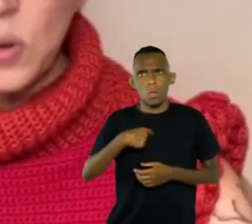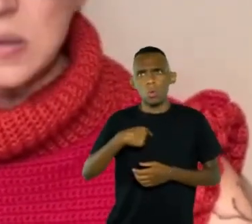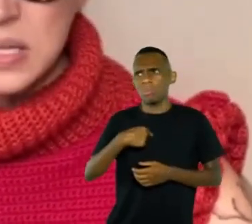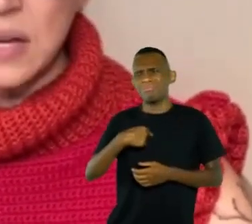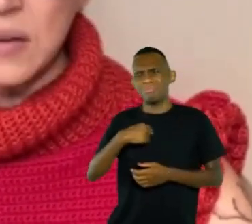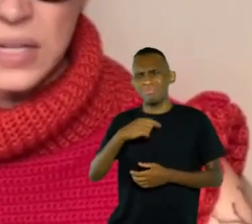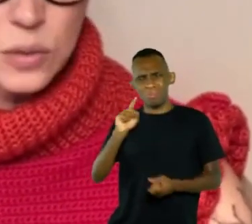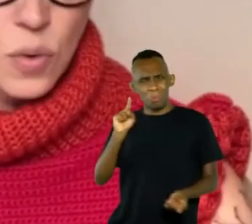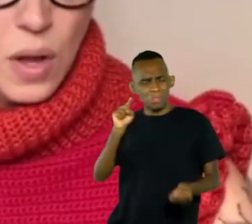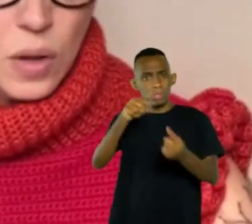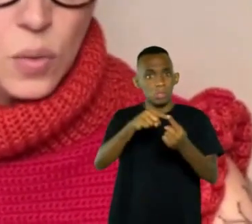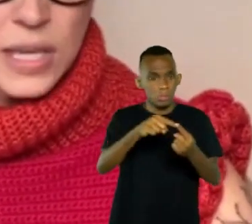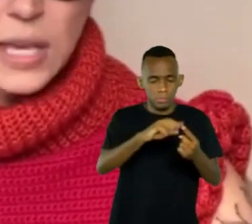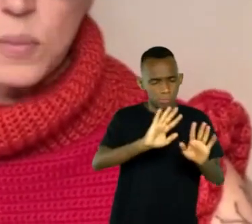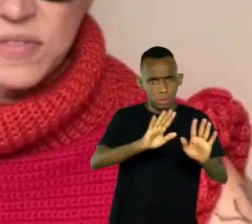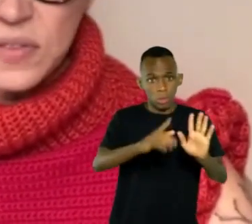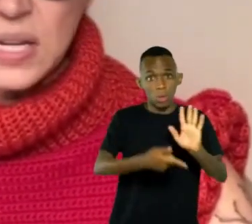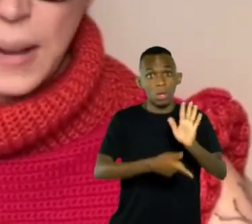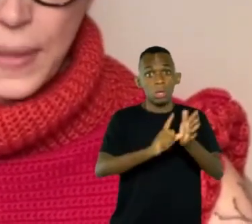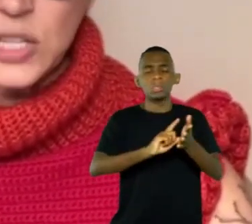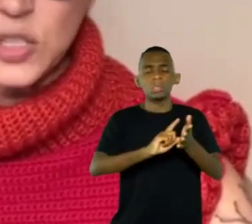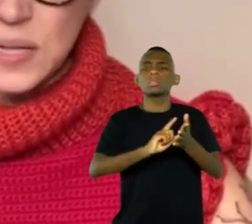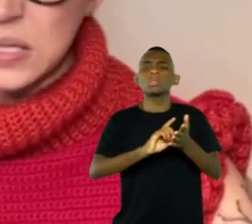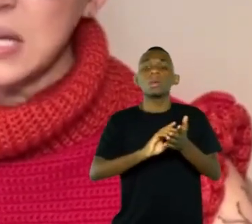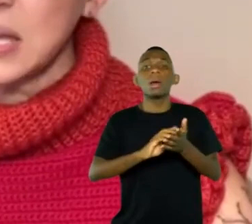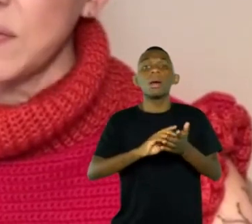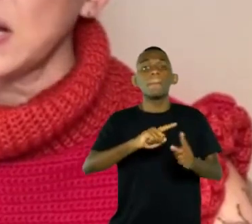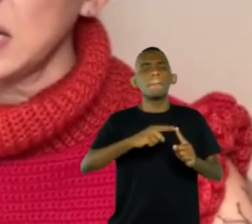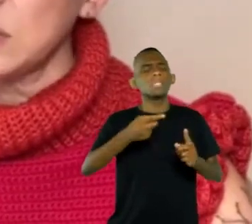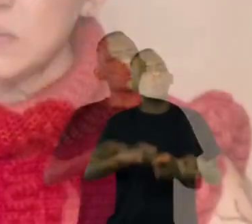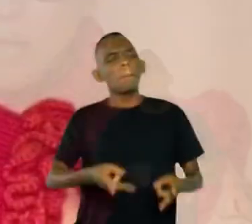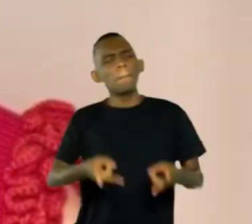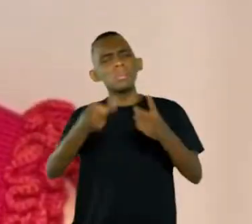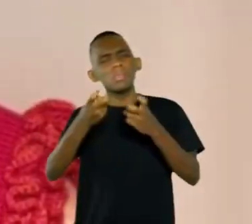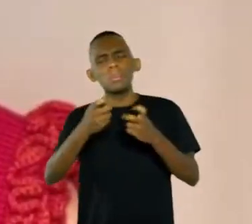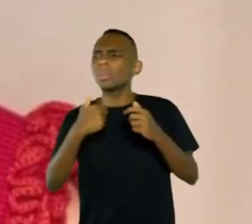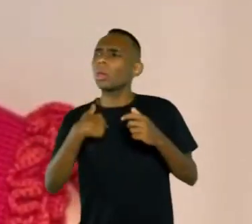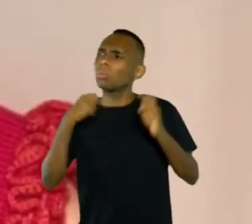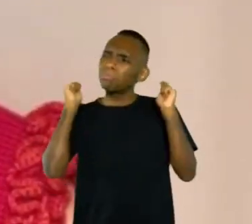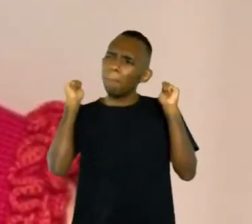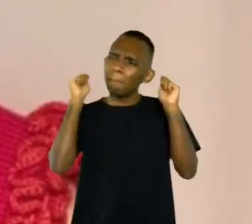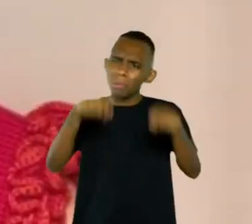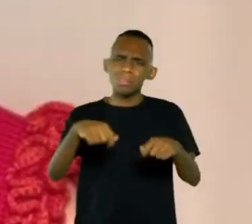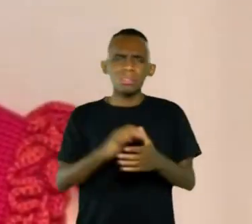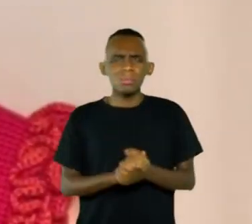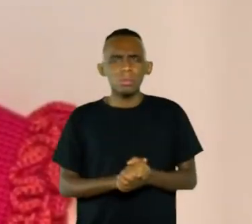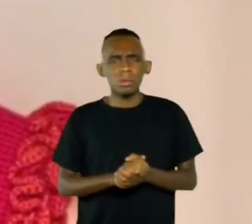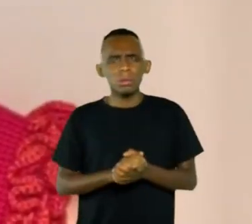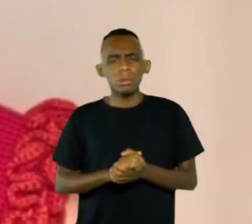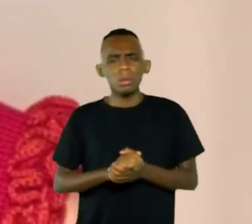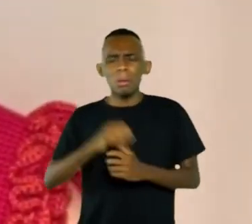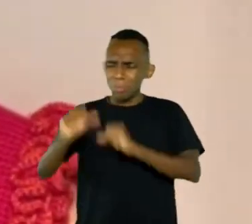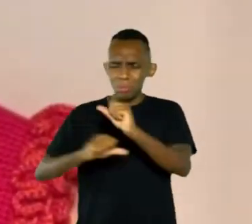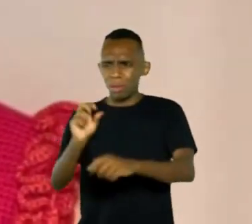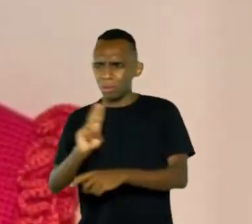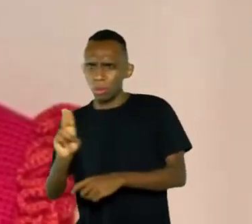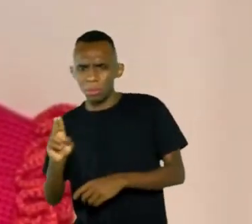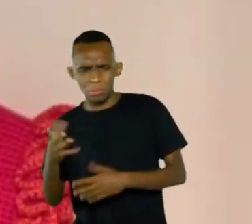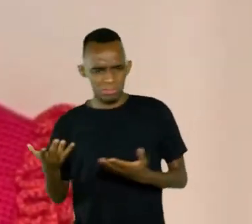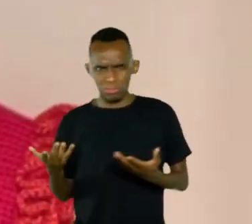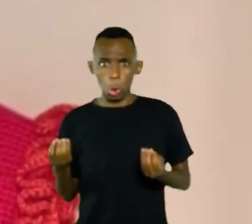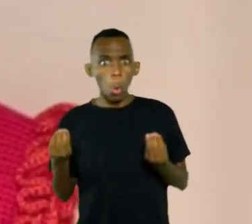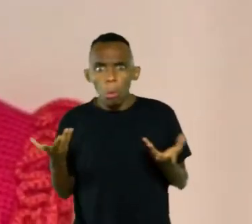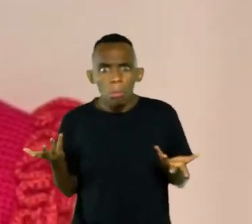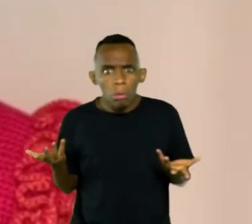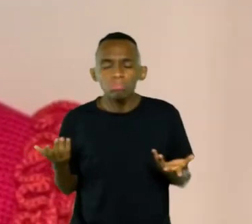mas depois observando o que eu me vi capaz de fazer, que é falar, não, então tá, vamos tirar o Guerra, vamos colocar o Paz. Oi? É isso